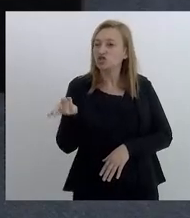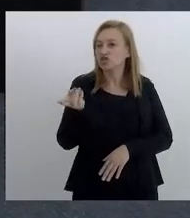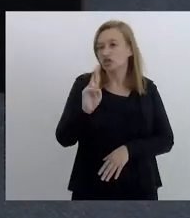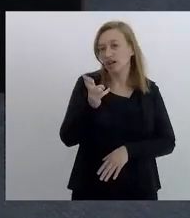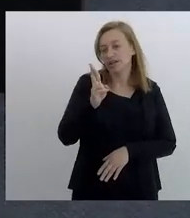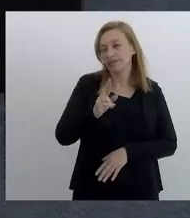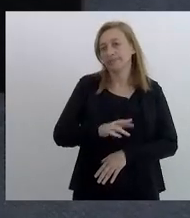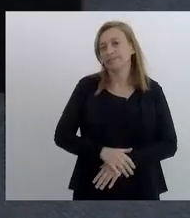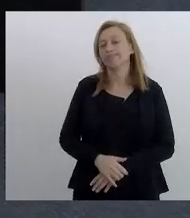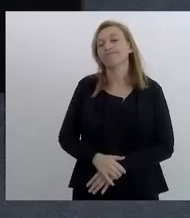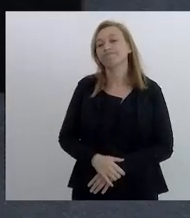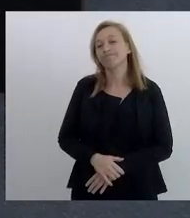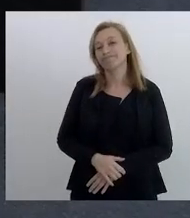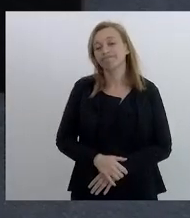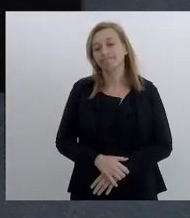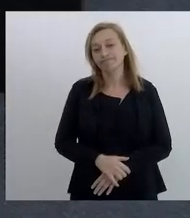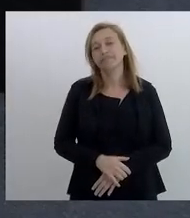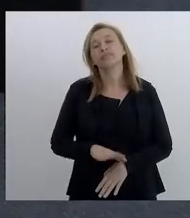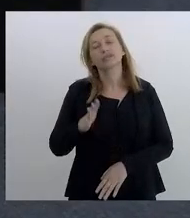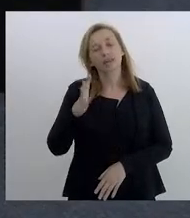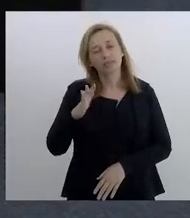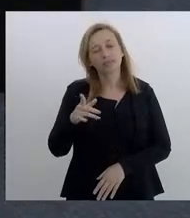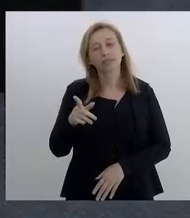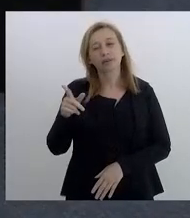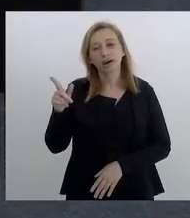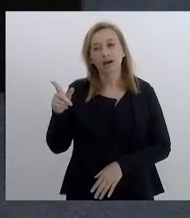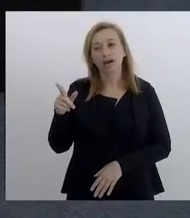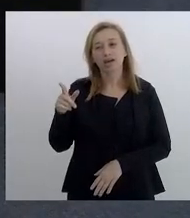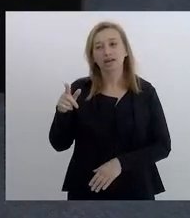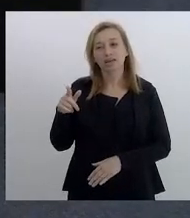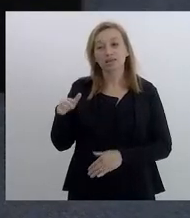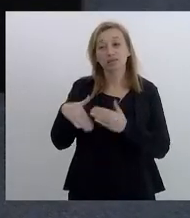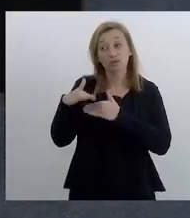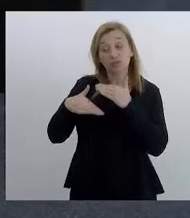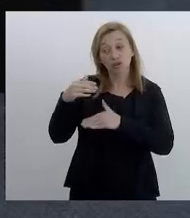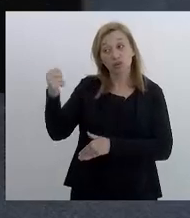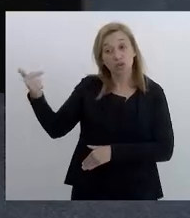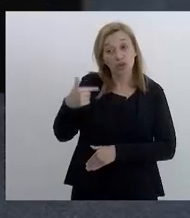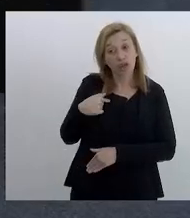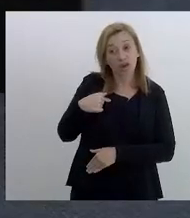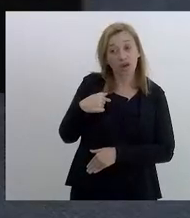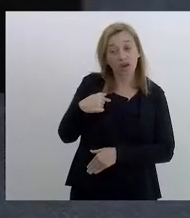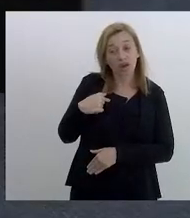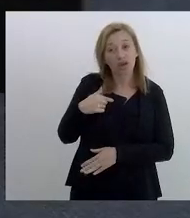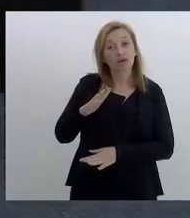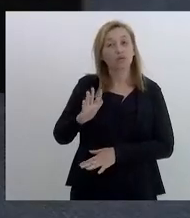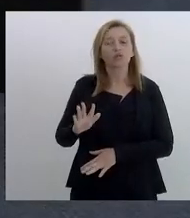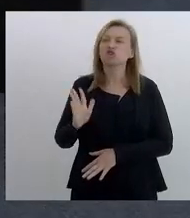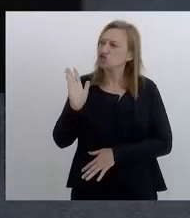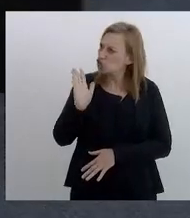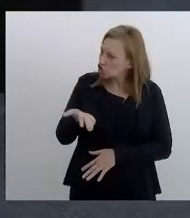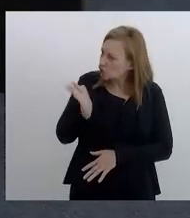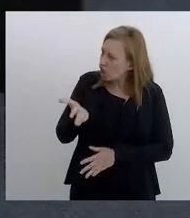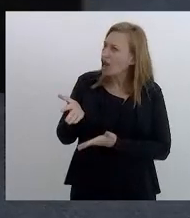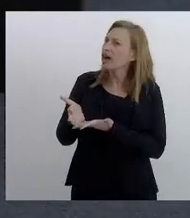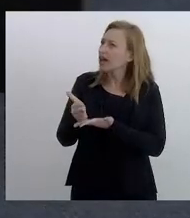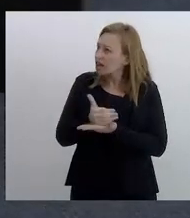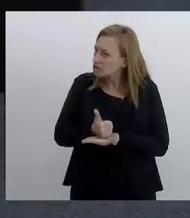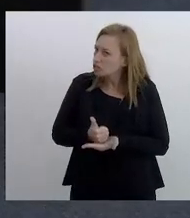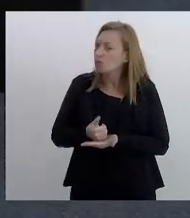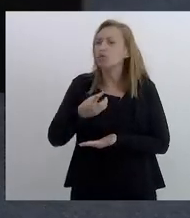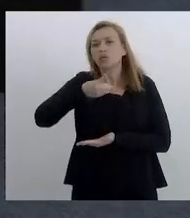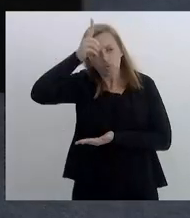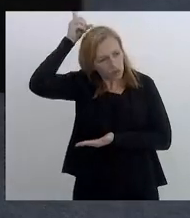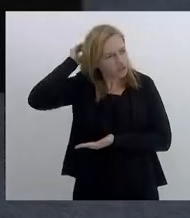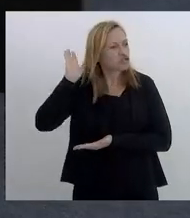reais. Ele é mais otimista que eu. A minha previsão é mais conservadora. Já arrecadou, Luiz. Já arrecadou.